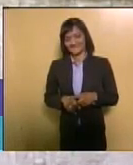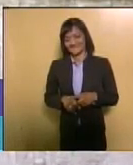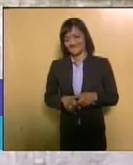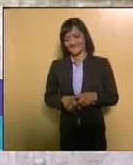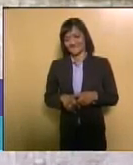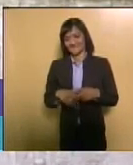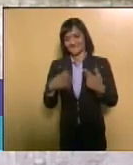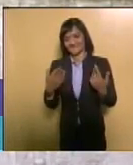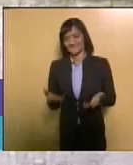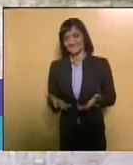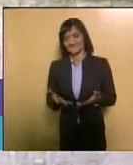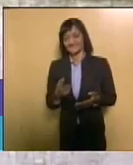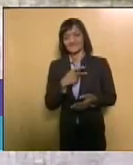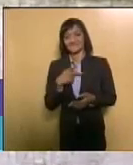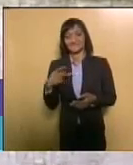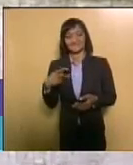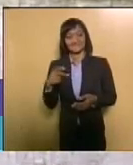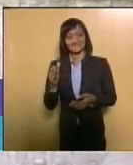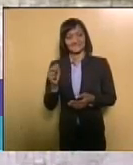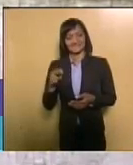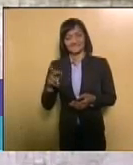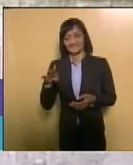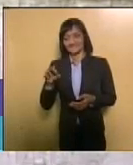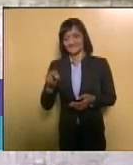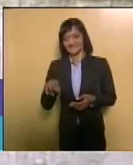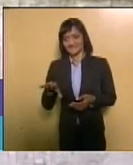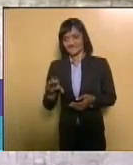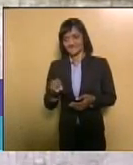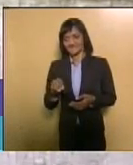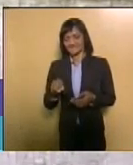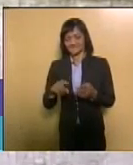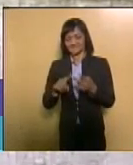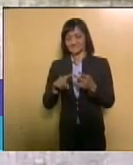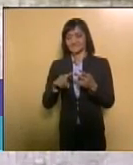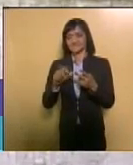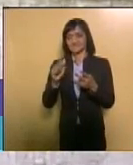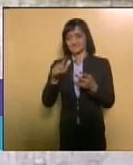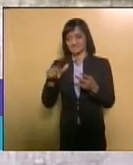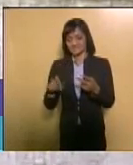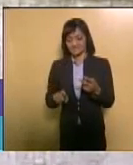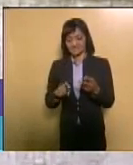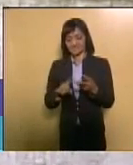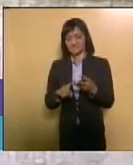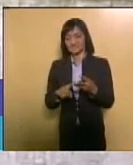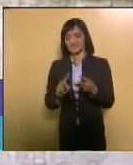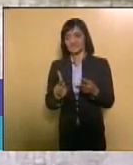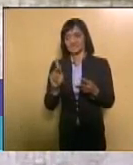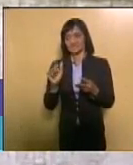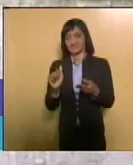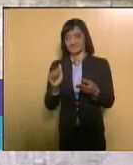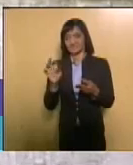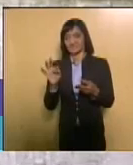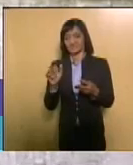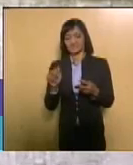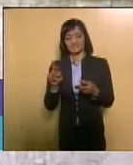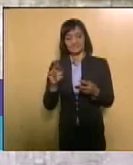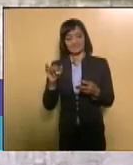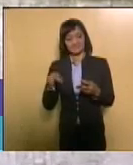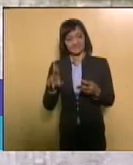então eu a palavra Pastor Antônio depois Alex depois d Catarina aí vamos